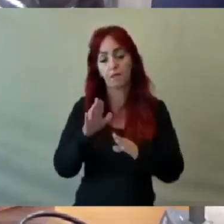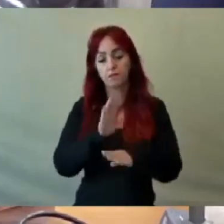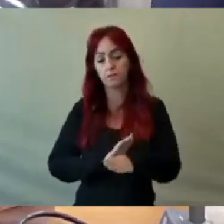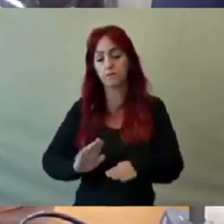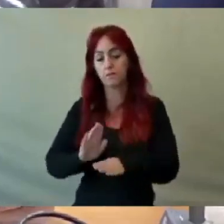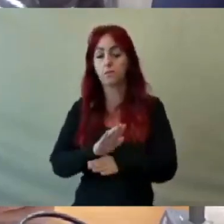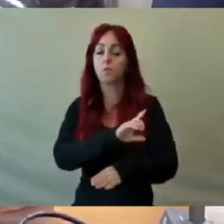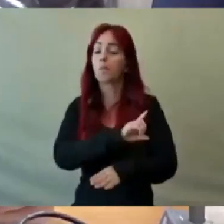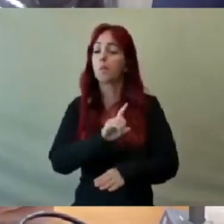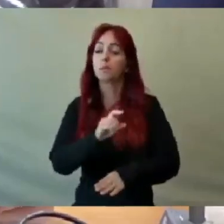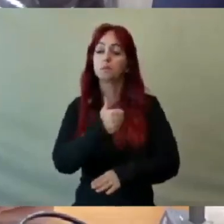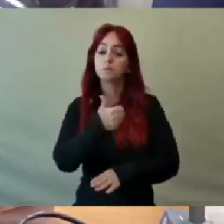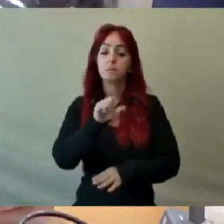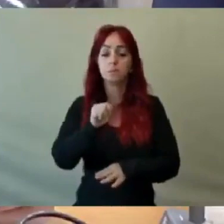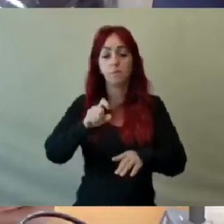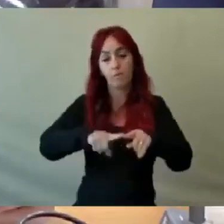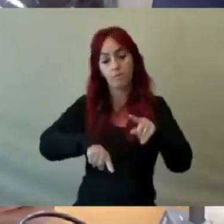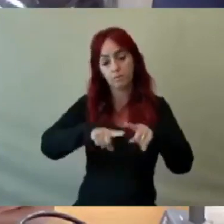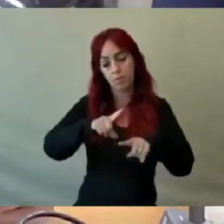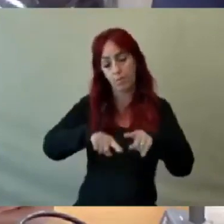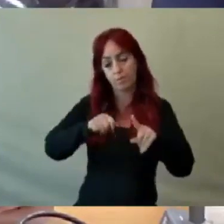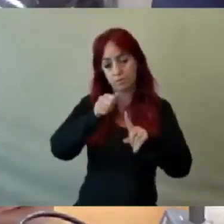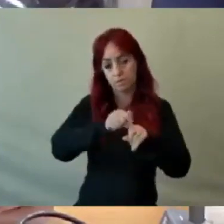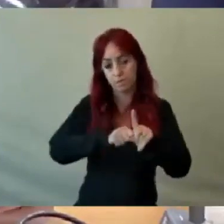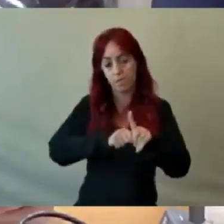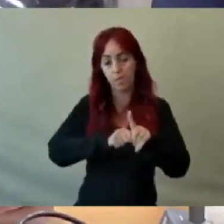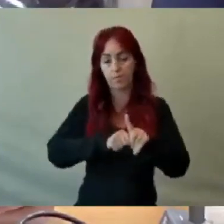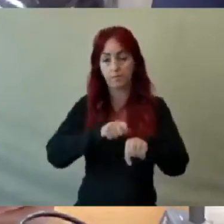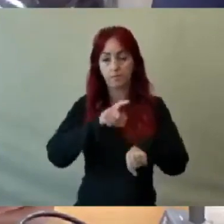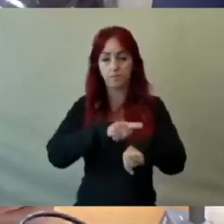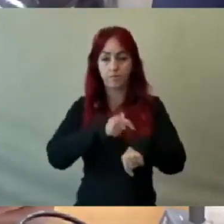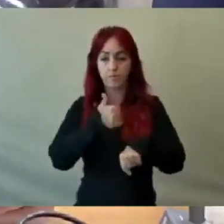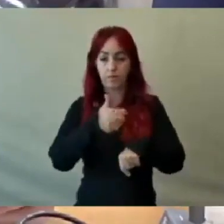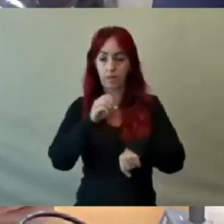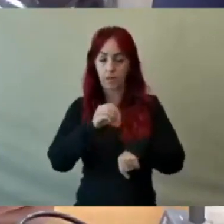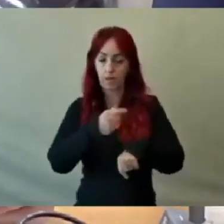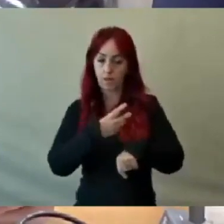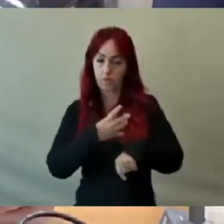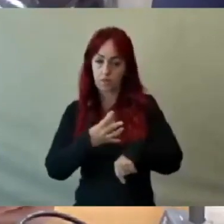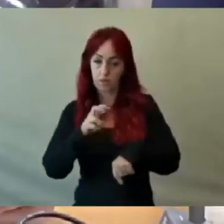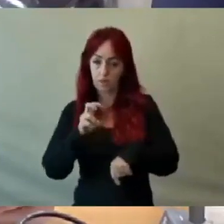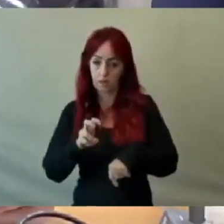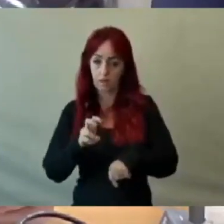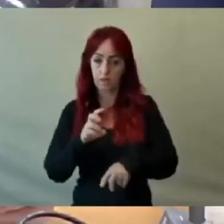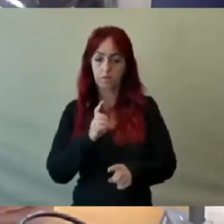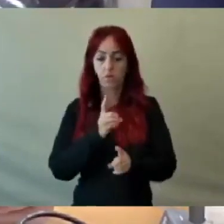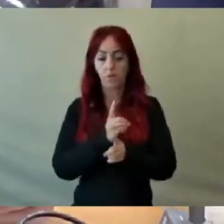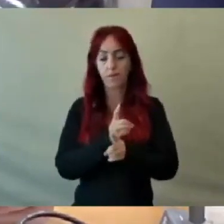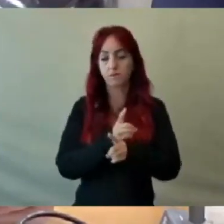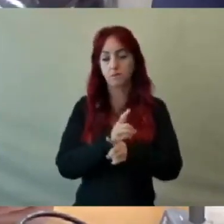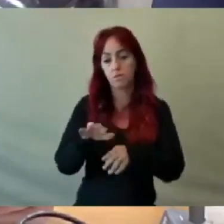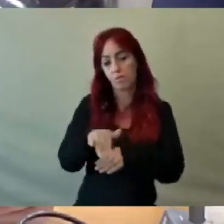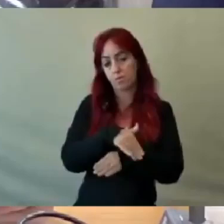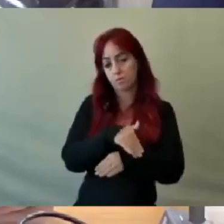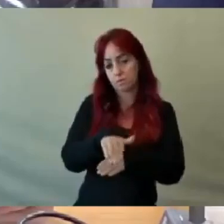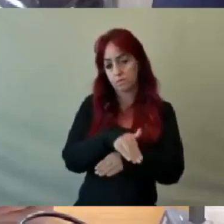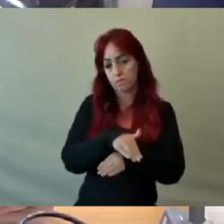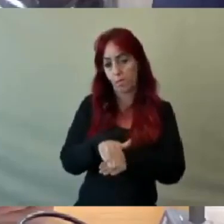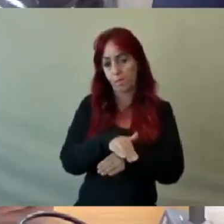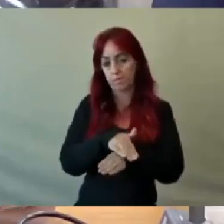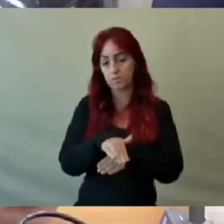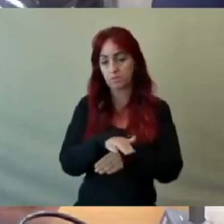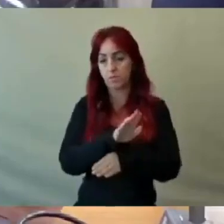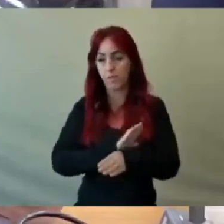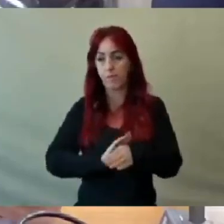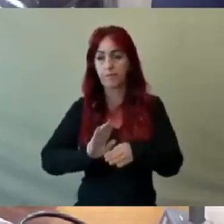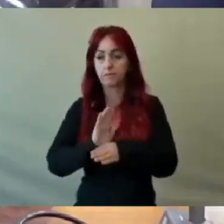o horário 10h45. Local, ponto de encontro, Rua Radialista Augusto Negro, número 119, bairro Céu Azul.